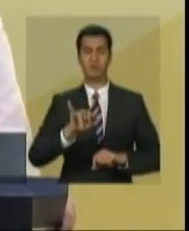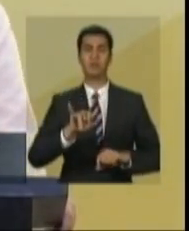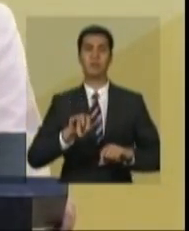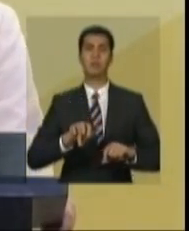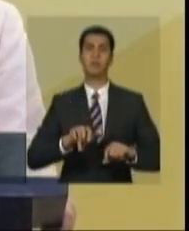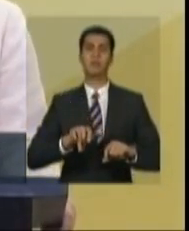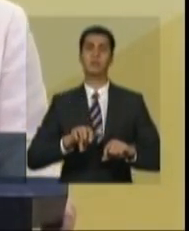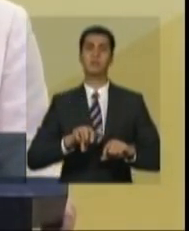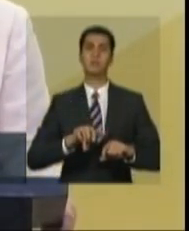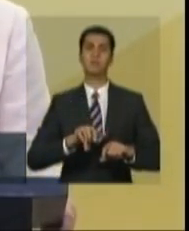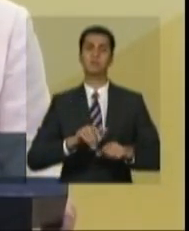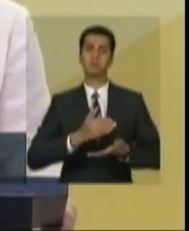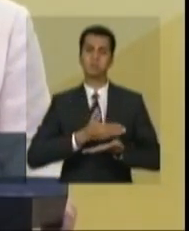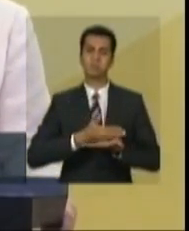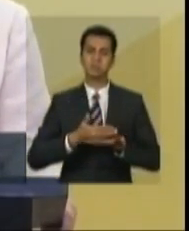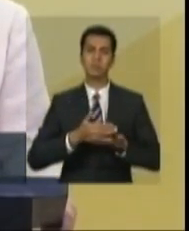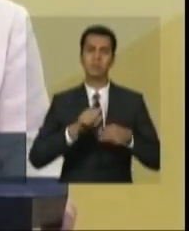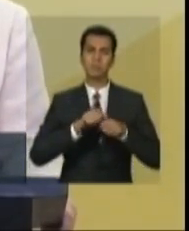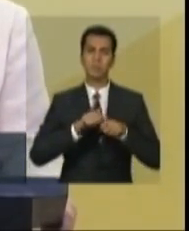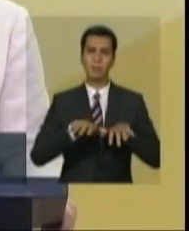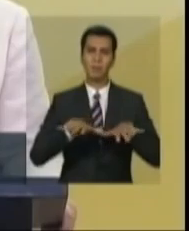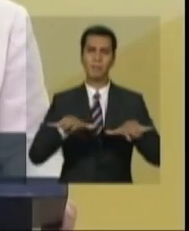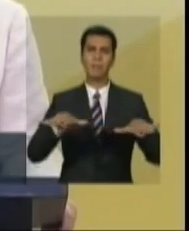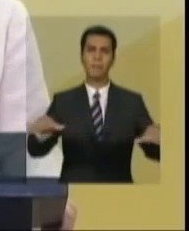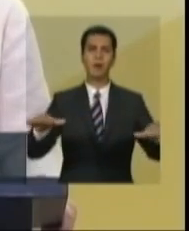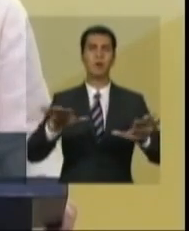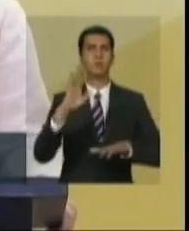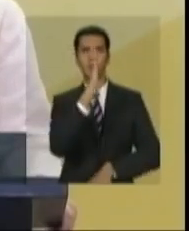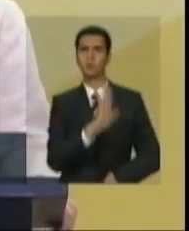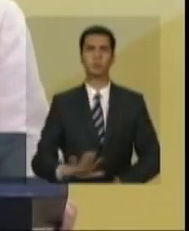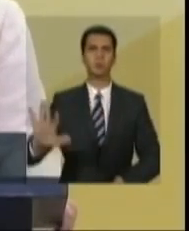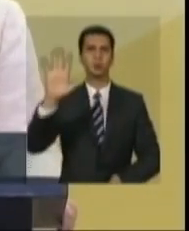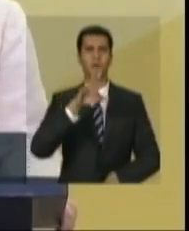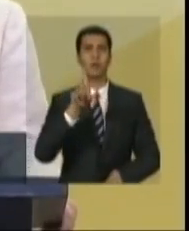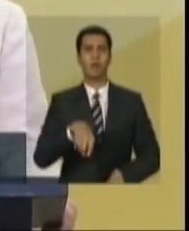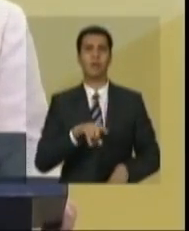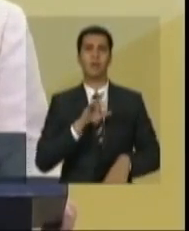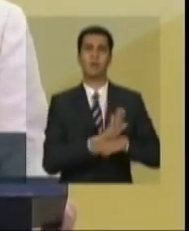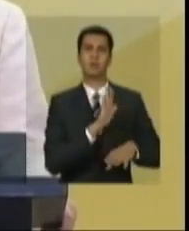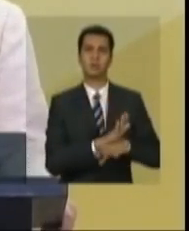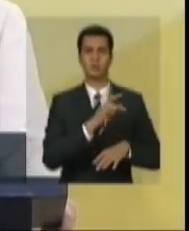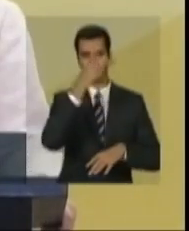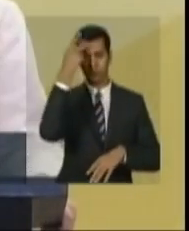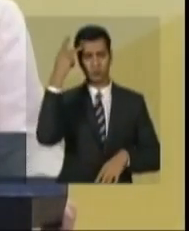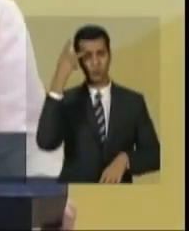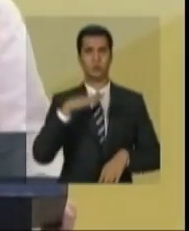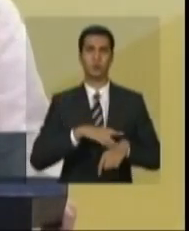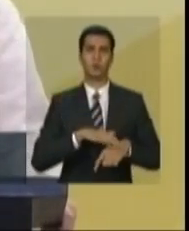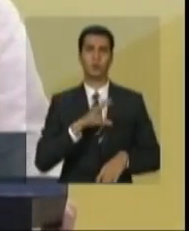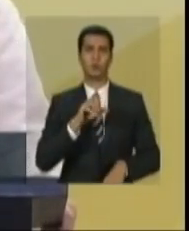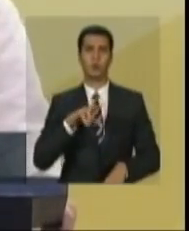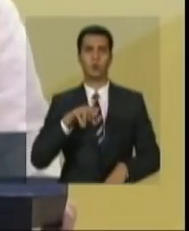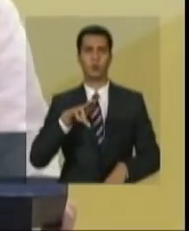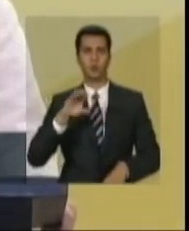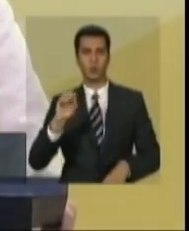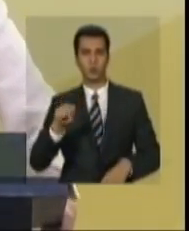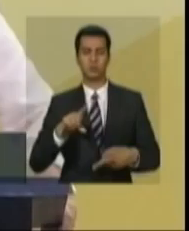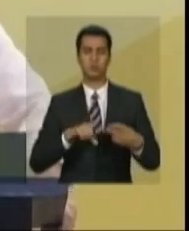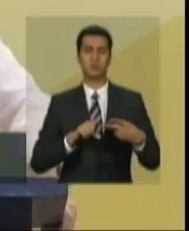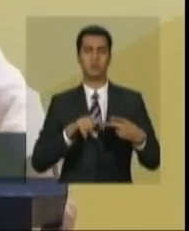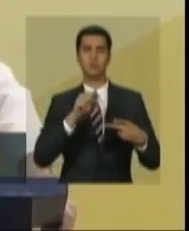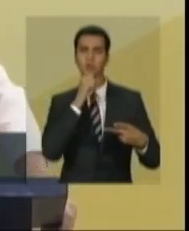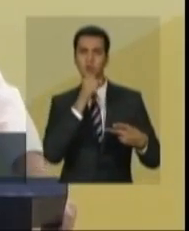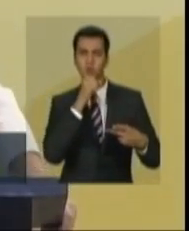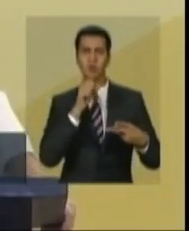território nacional para atender doentes crônicos, idosos, pacientes em recuperação de cirurgias